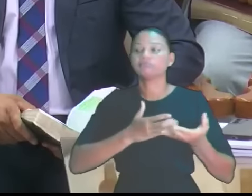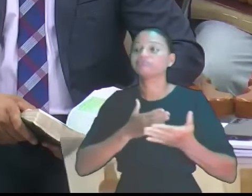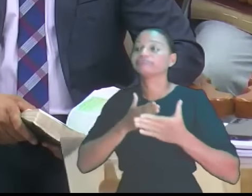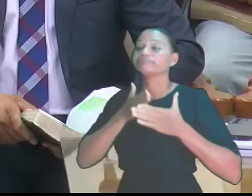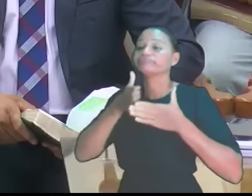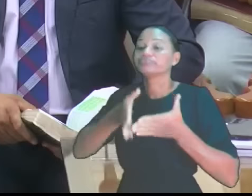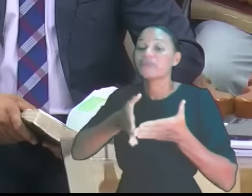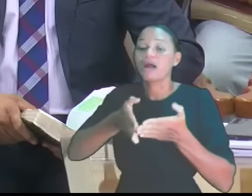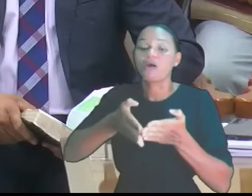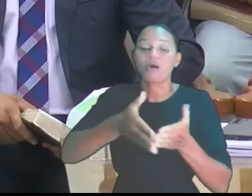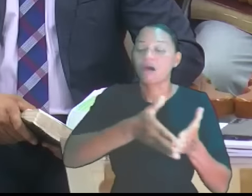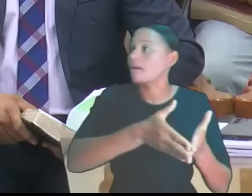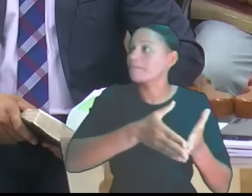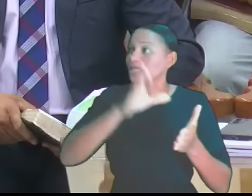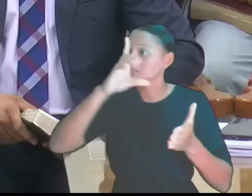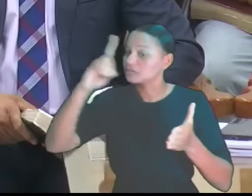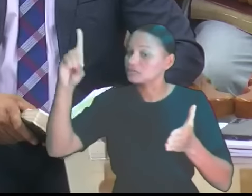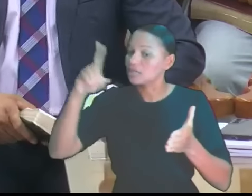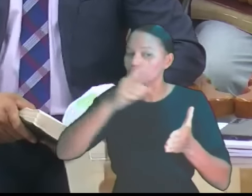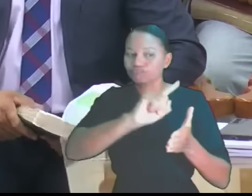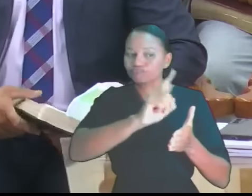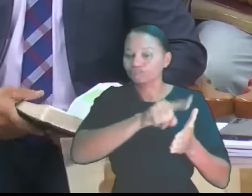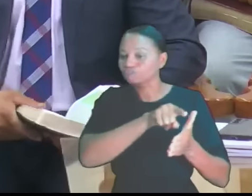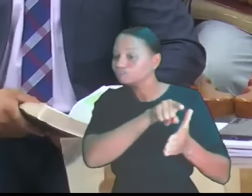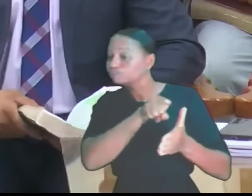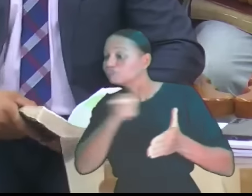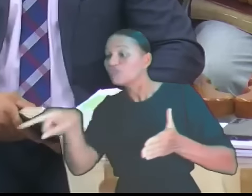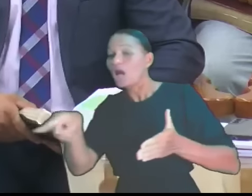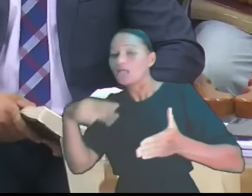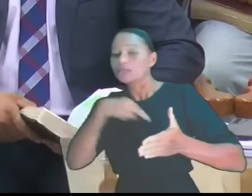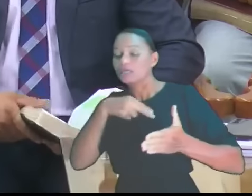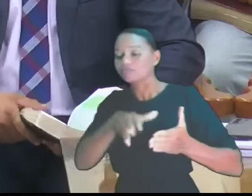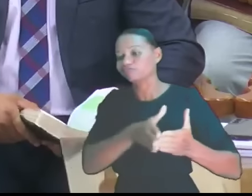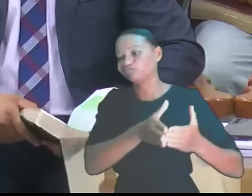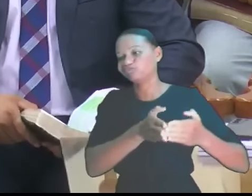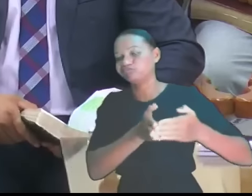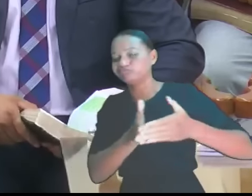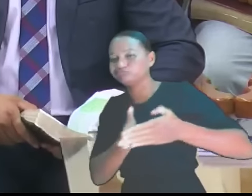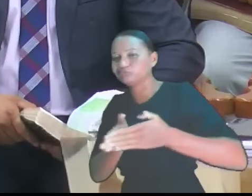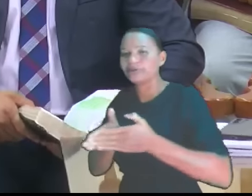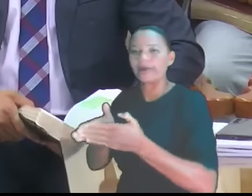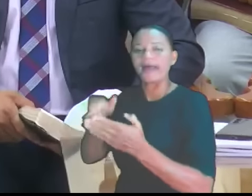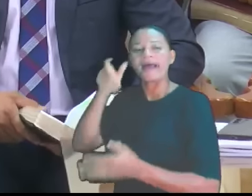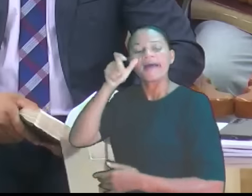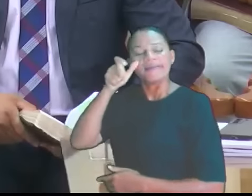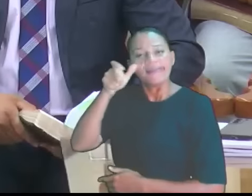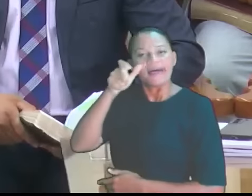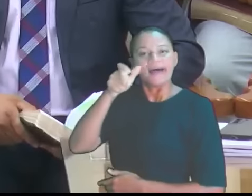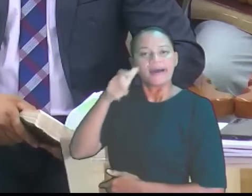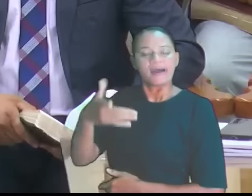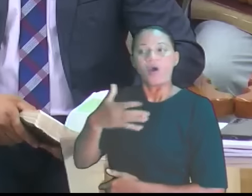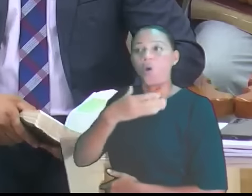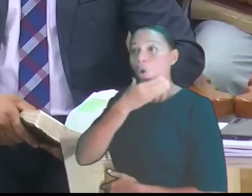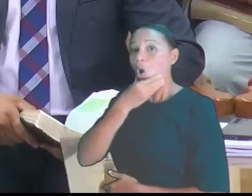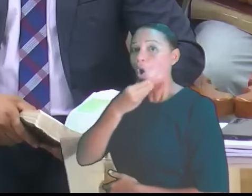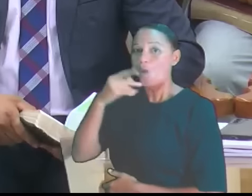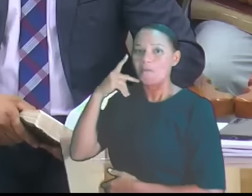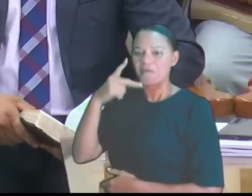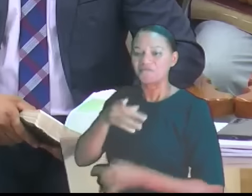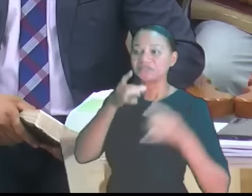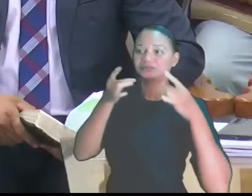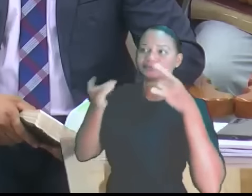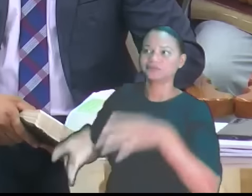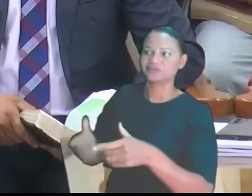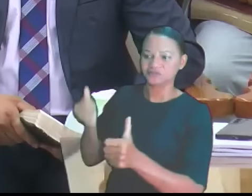mas a vontade soberana é que ele fosse pregar em Nínive. Interessante que mesmo o profeta desistindo, Deus não substitui